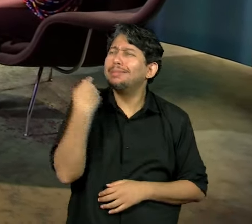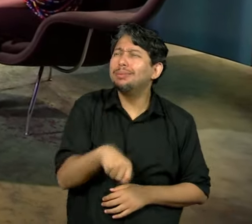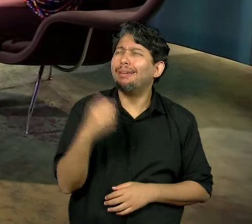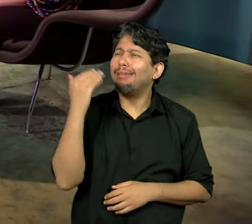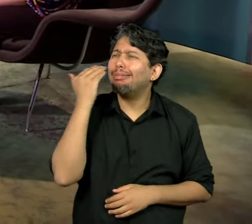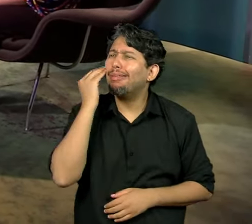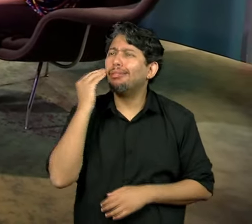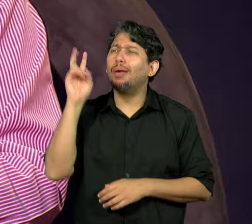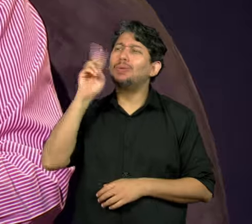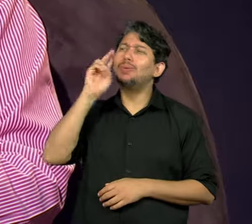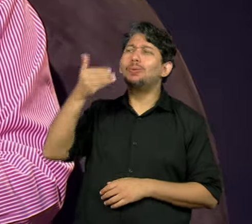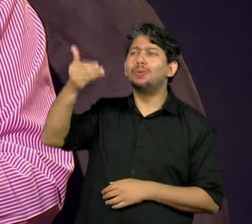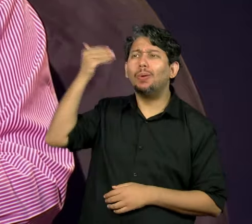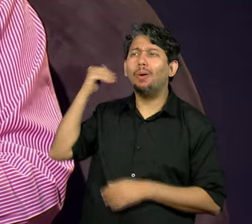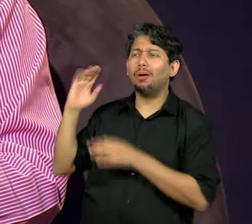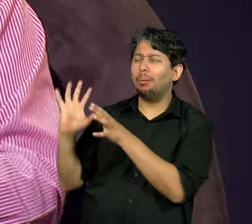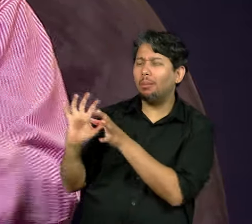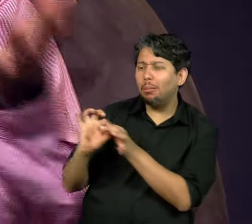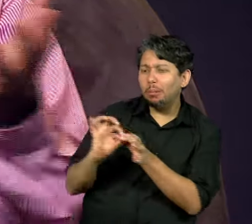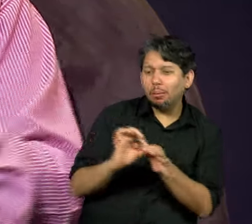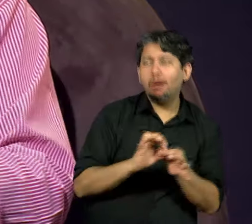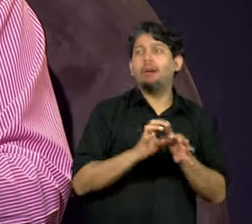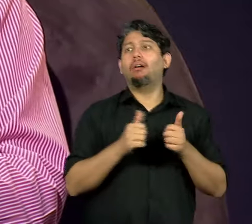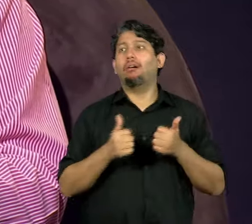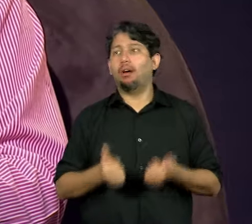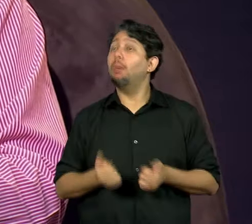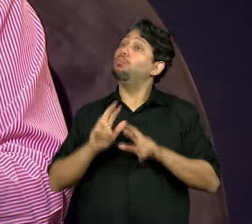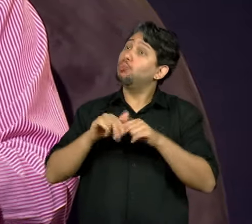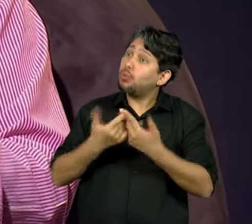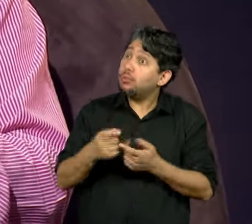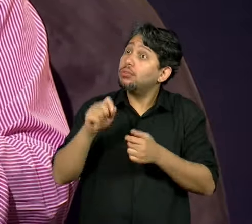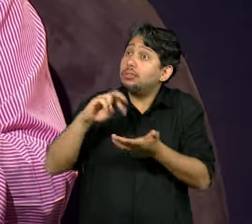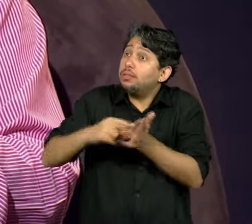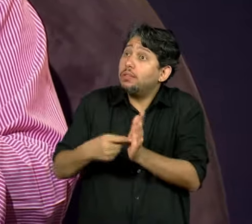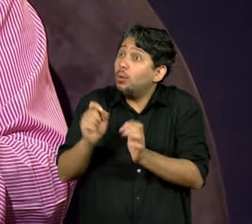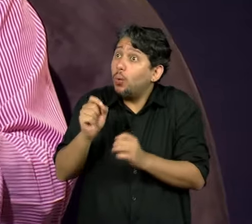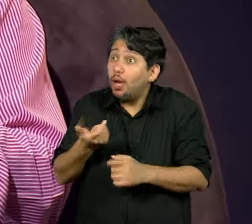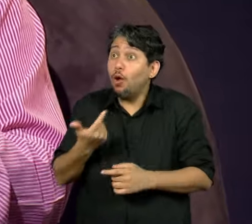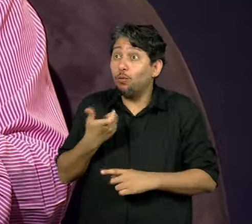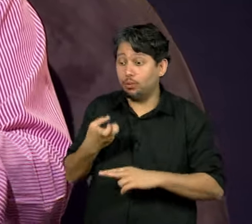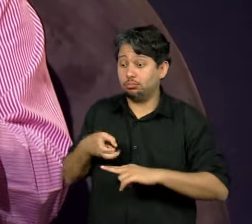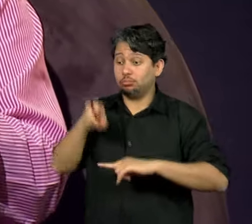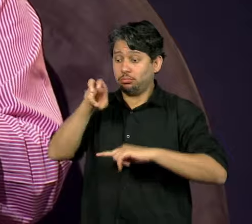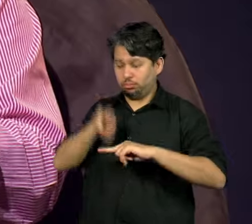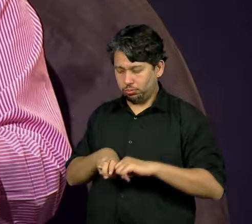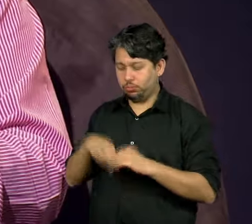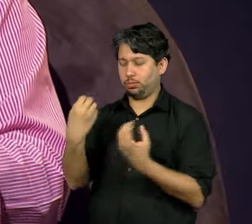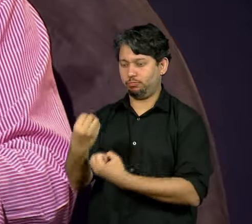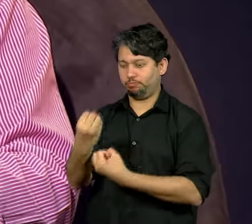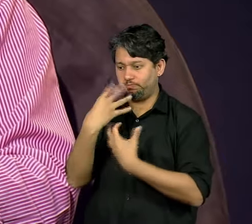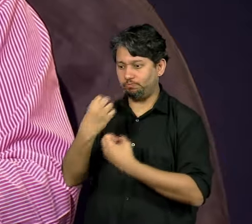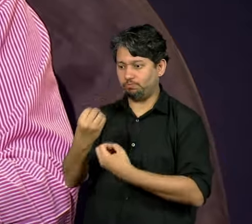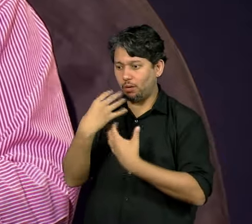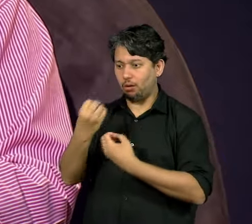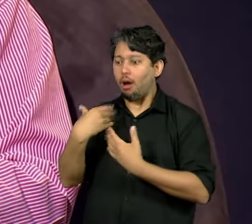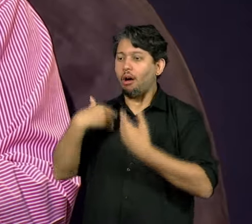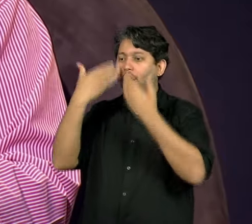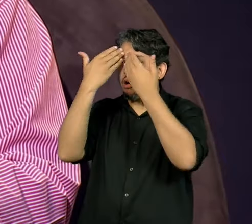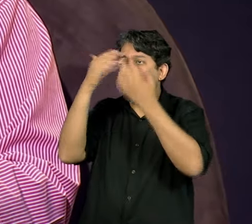não estamos chegando. Então, o letramento vem justamente para ajudar as pessoas a situarem e entenderem a